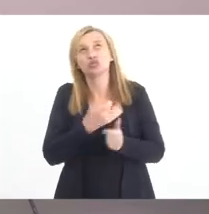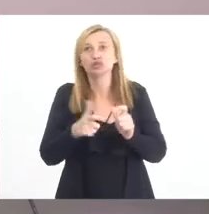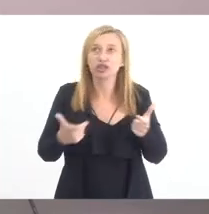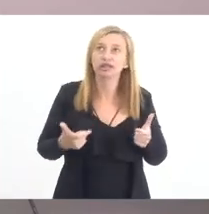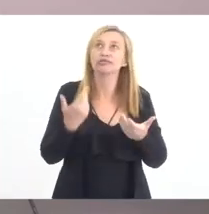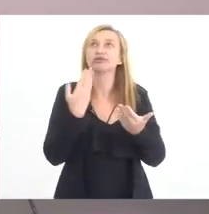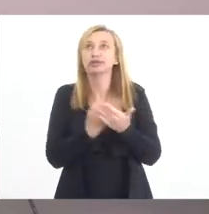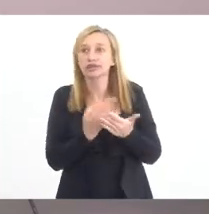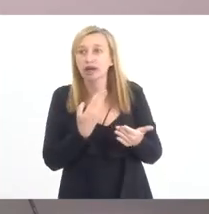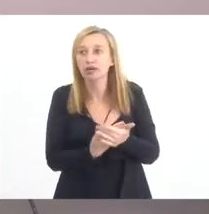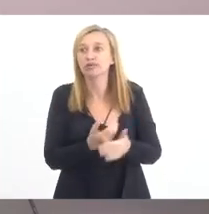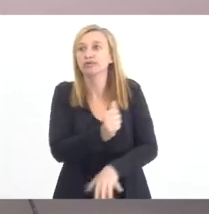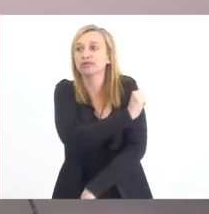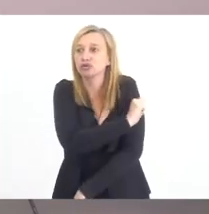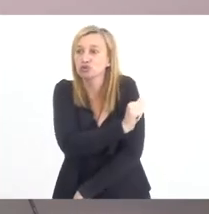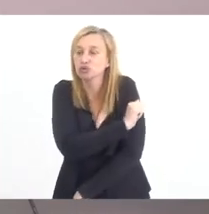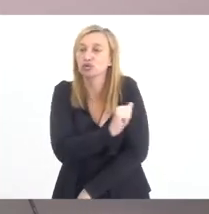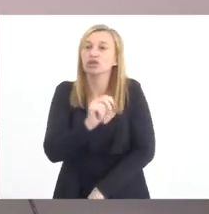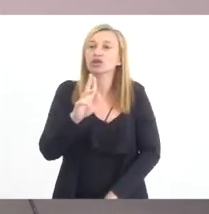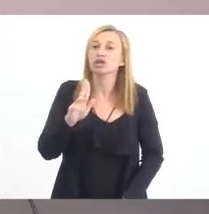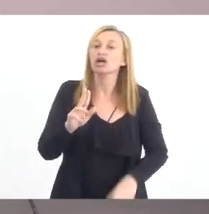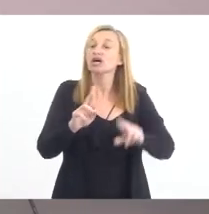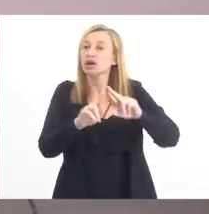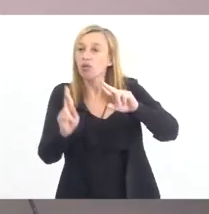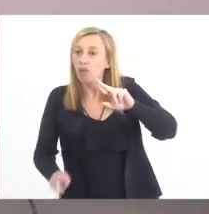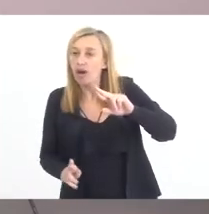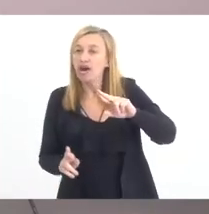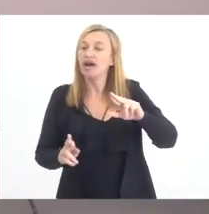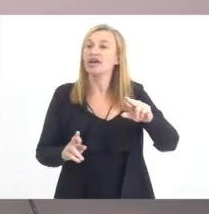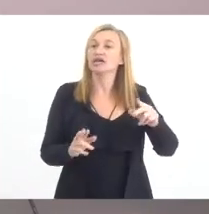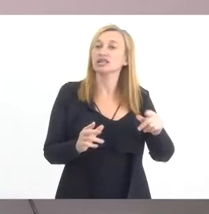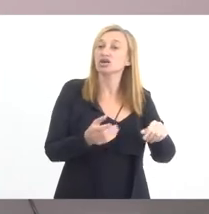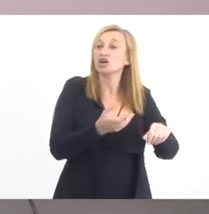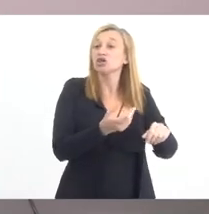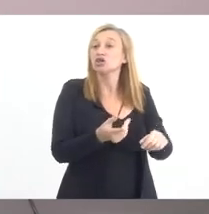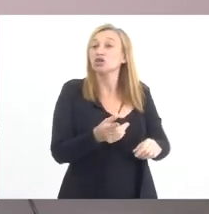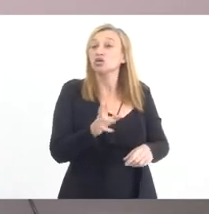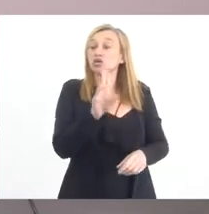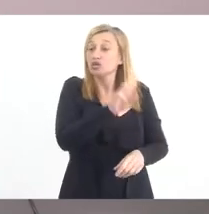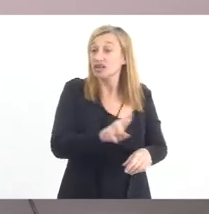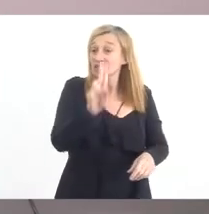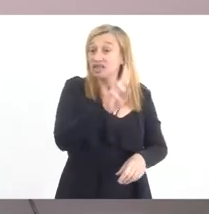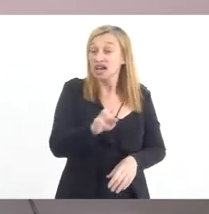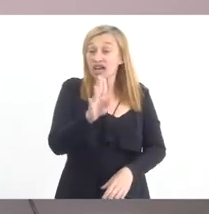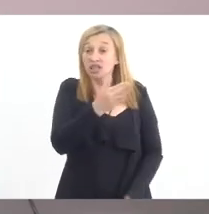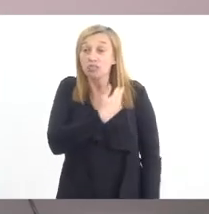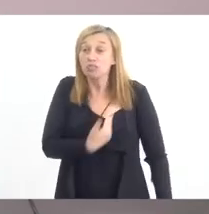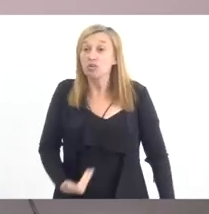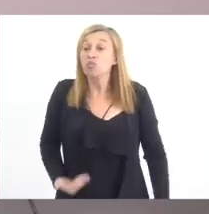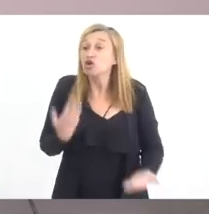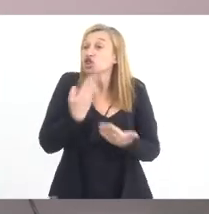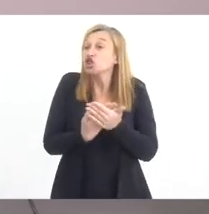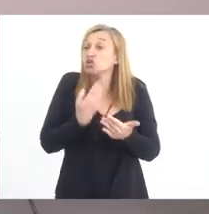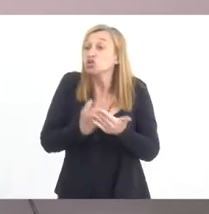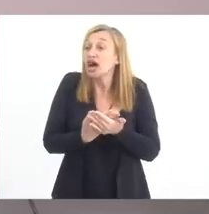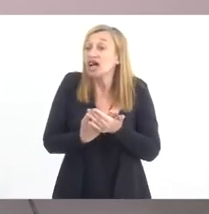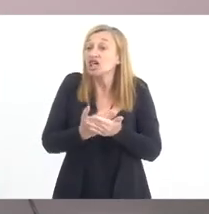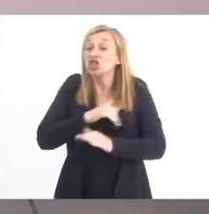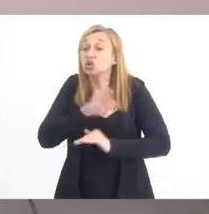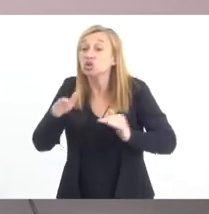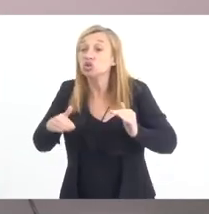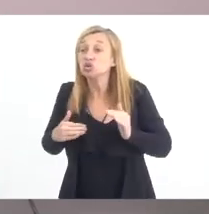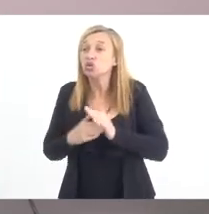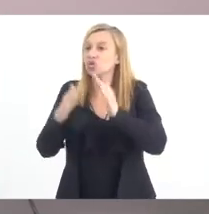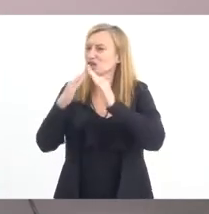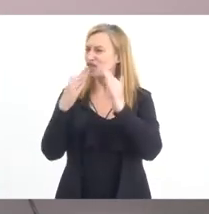que estudam na UERJ, na UFRJ, nas universidades públicas, eles estudaram em todos os colégios de